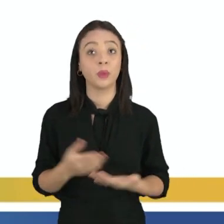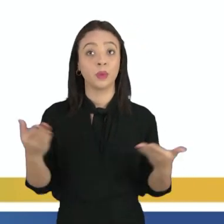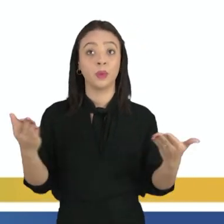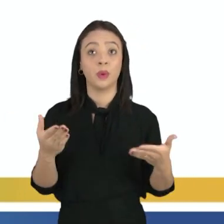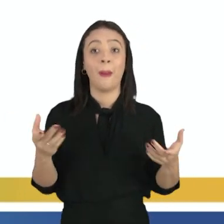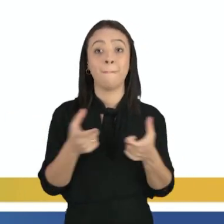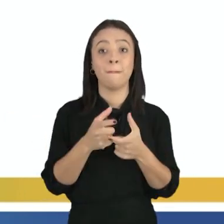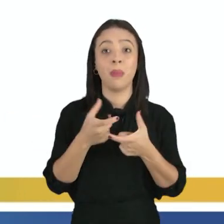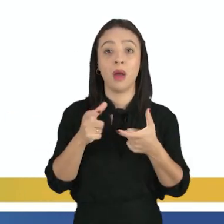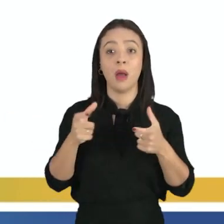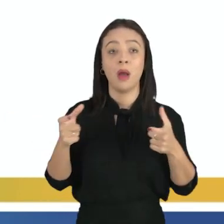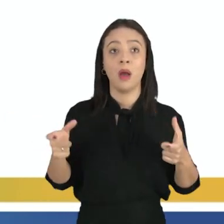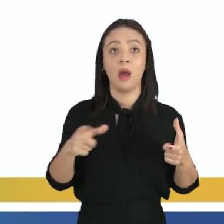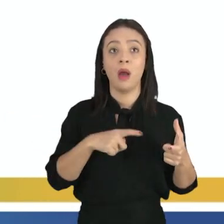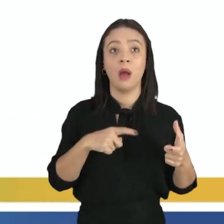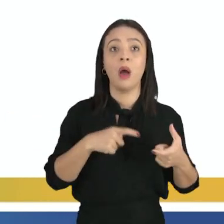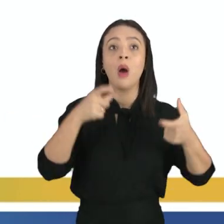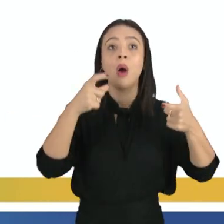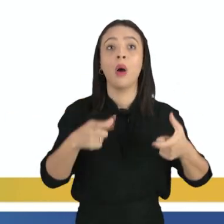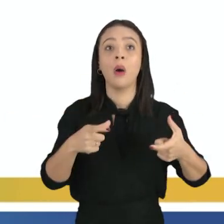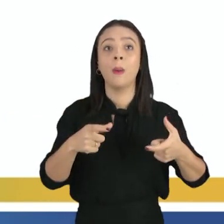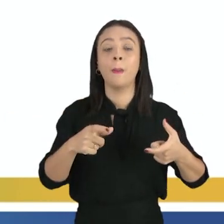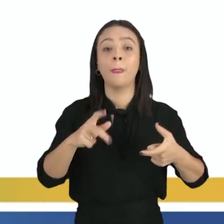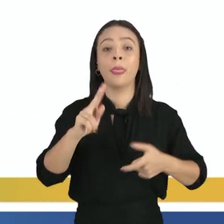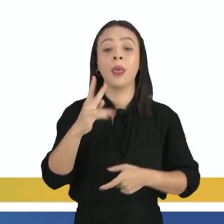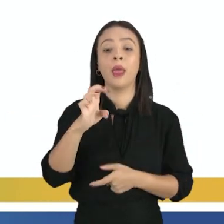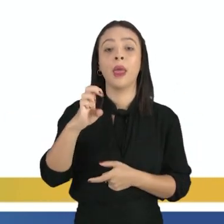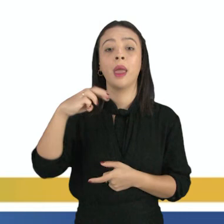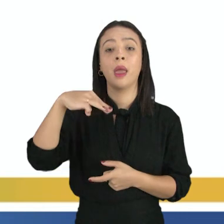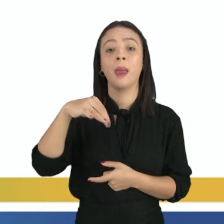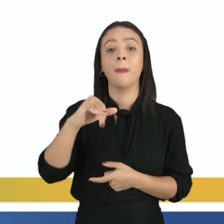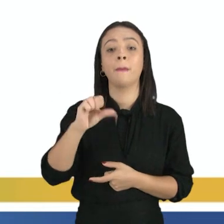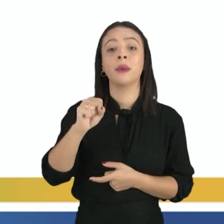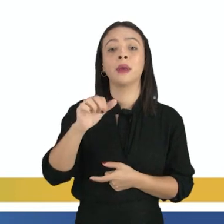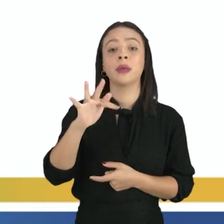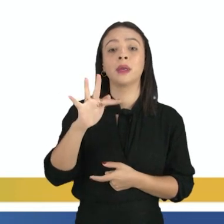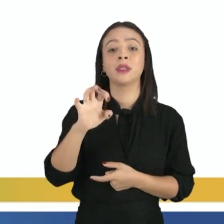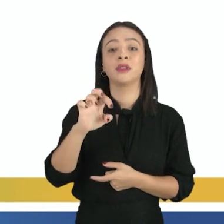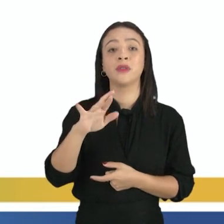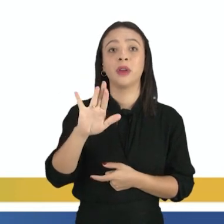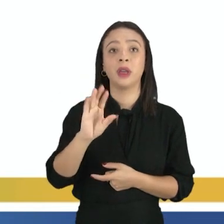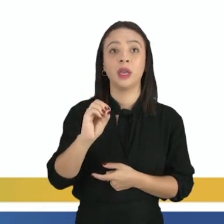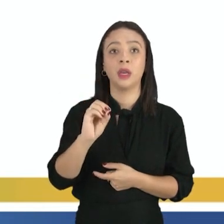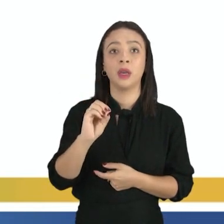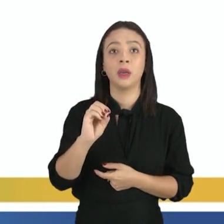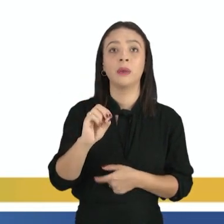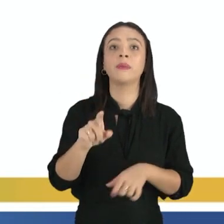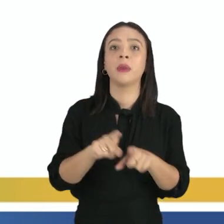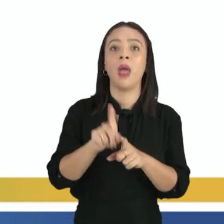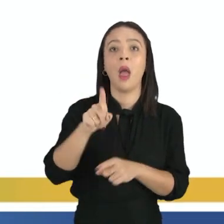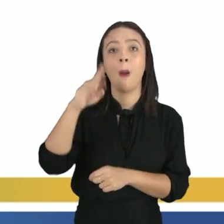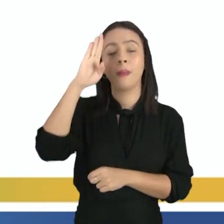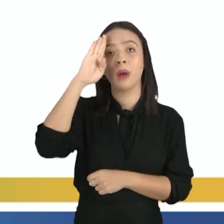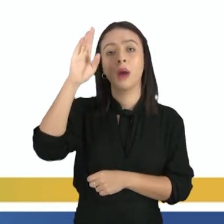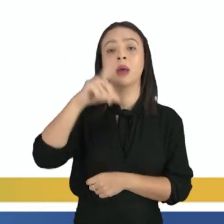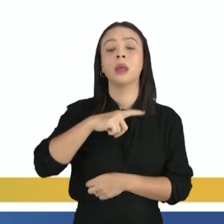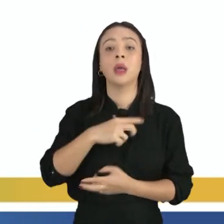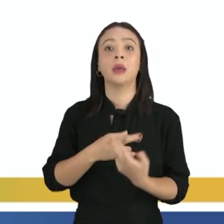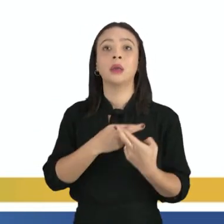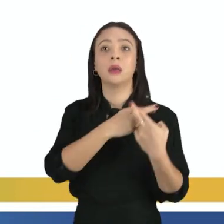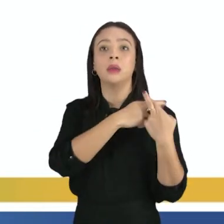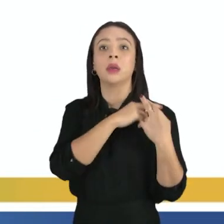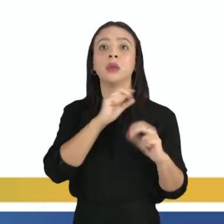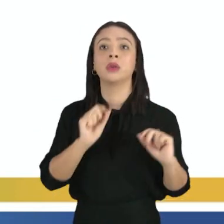Atualmente, as maiores reservas estão localizadas no hemisfério, pontinho, né? É um dos principais responsáveis